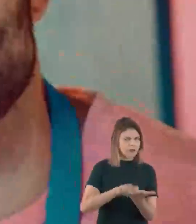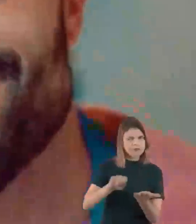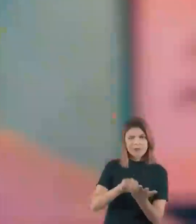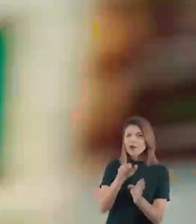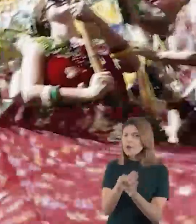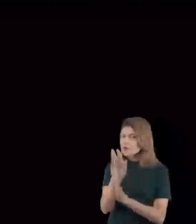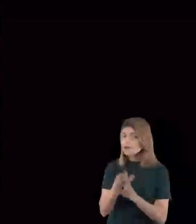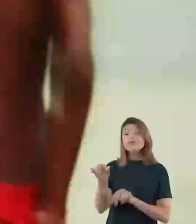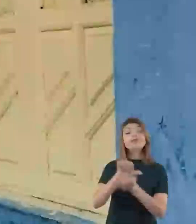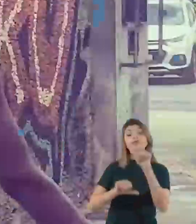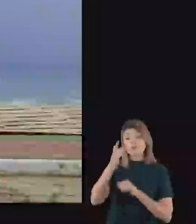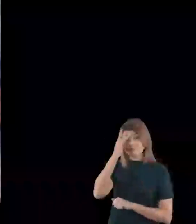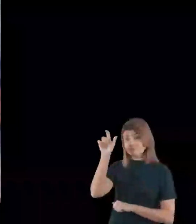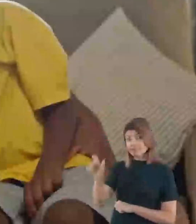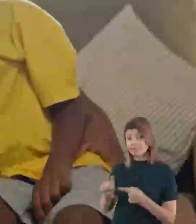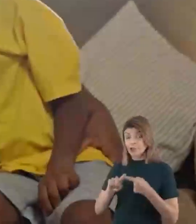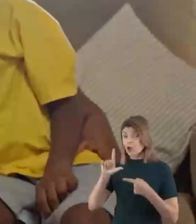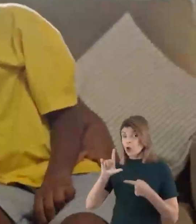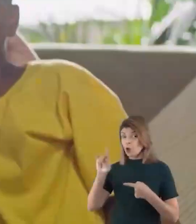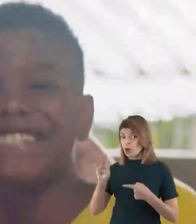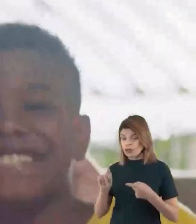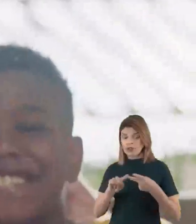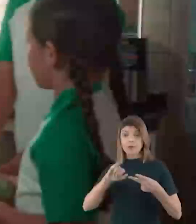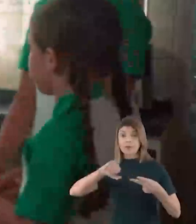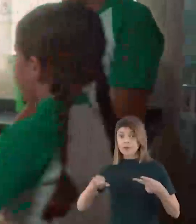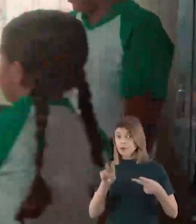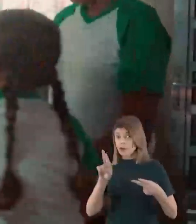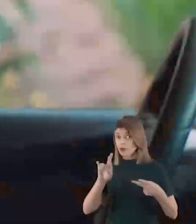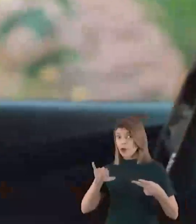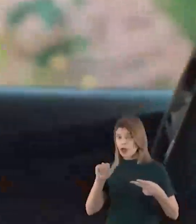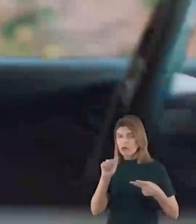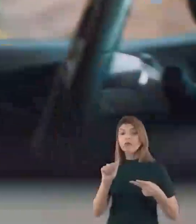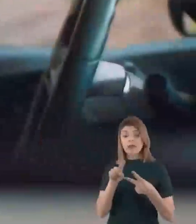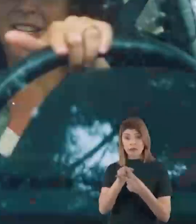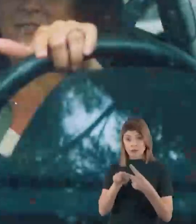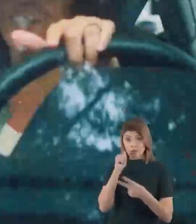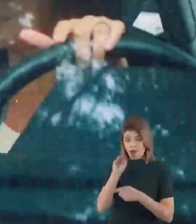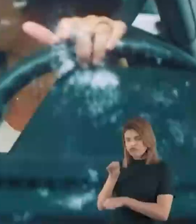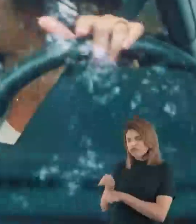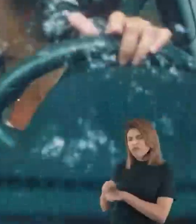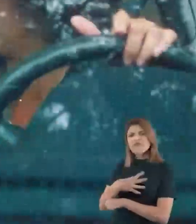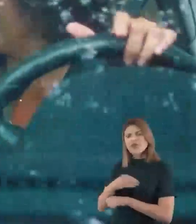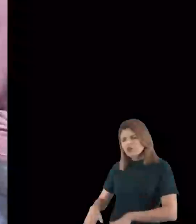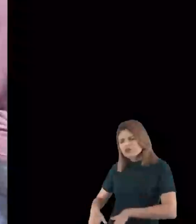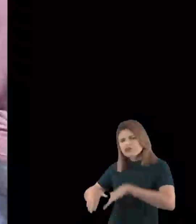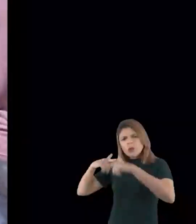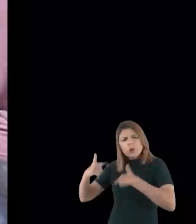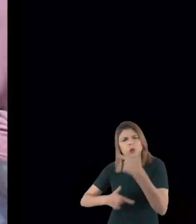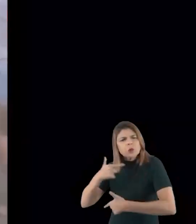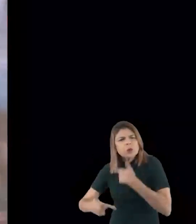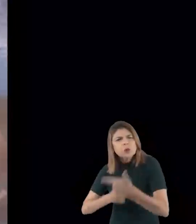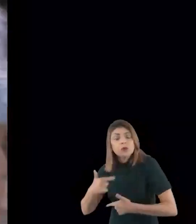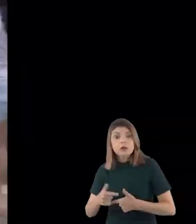a narração, sendo eles pessoas jogando futebol, mulheres de diferentes etnias juntas, um sorveteiro oferecendo um sorvete, imagens